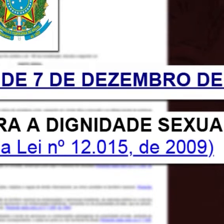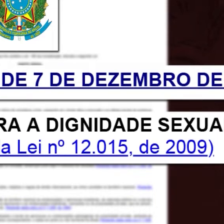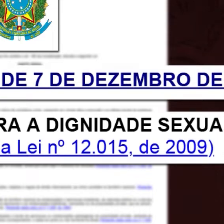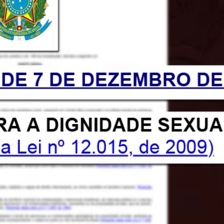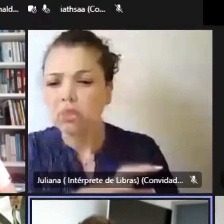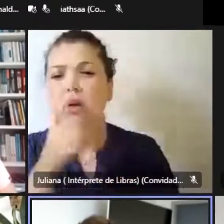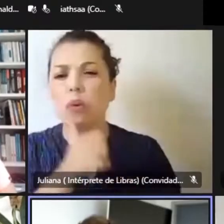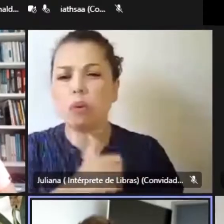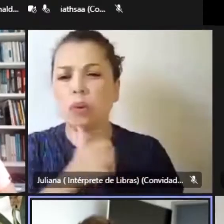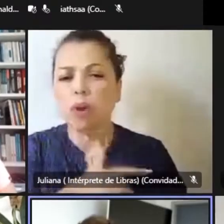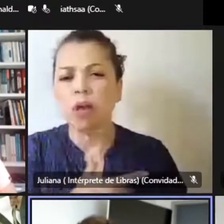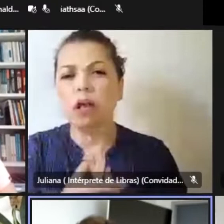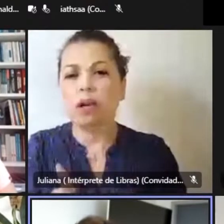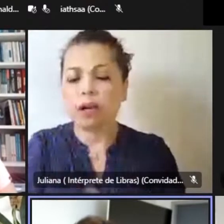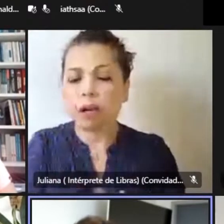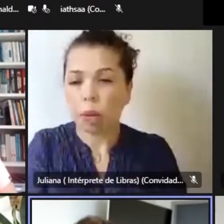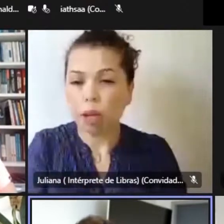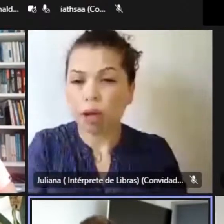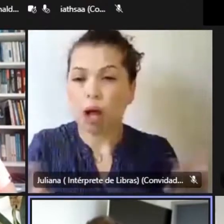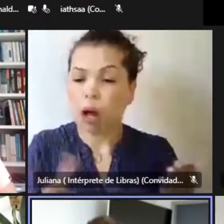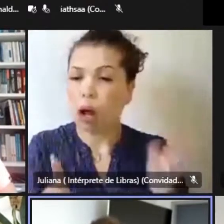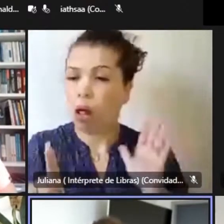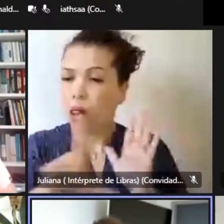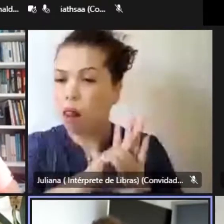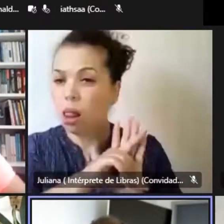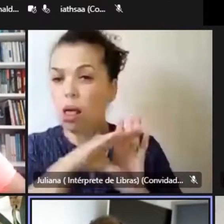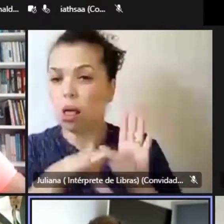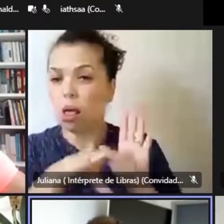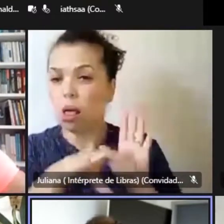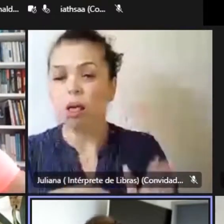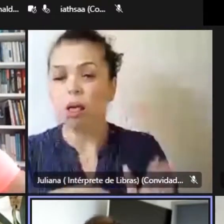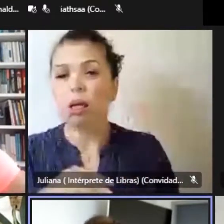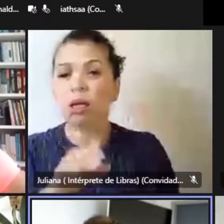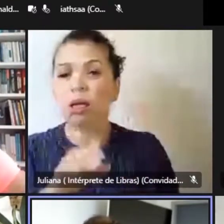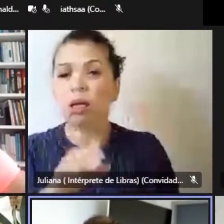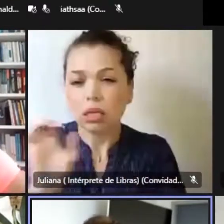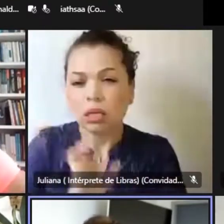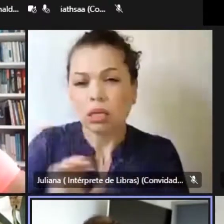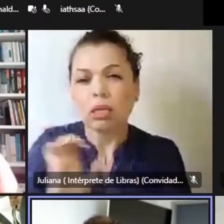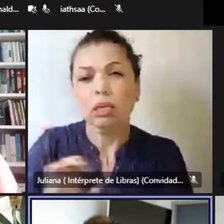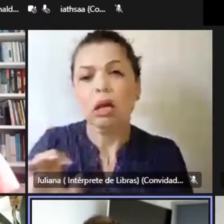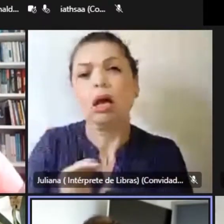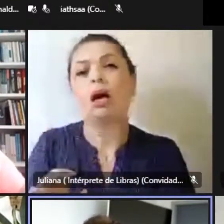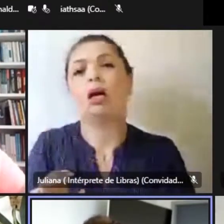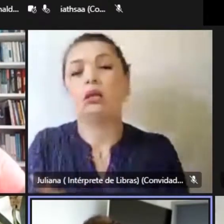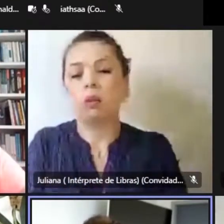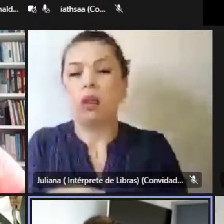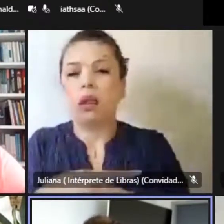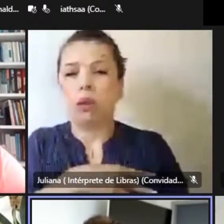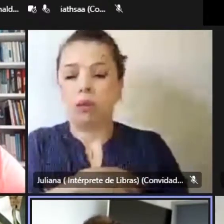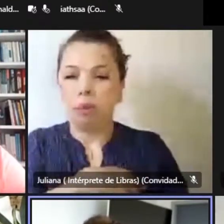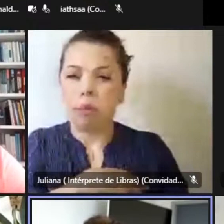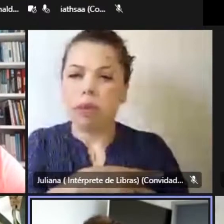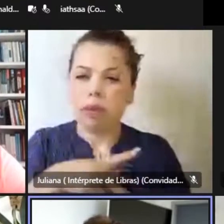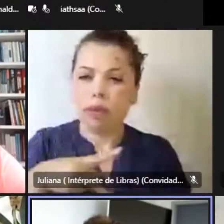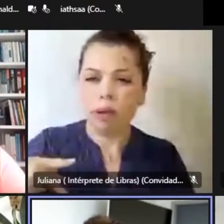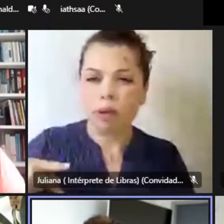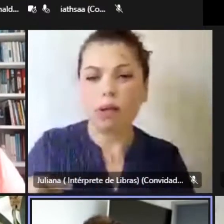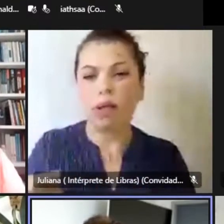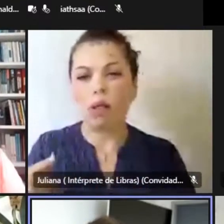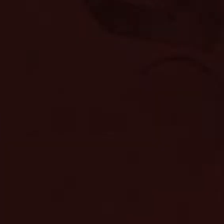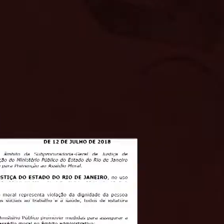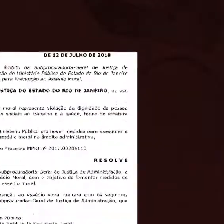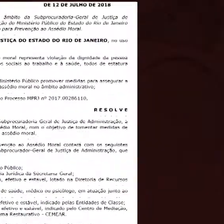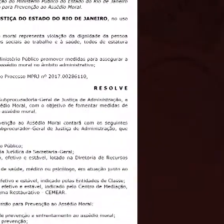agora toda uma legislação estadual. No Ministério Público nós